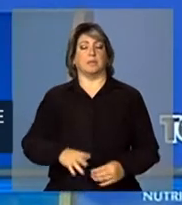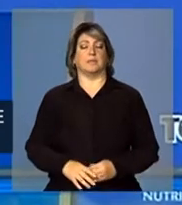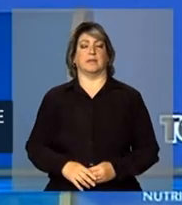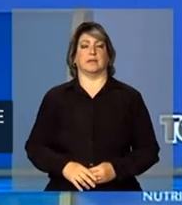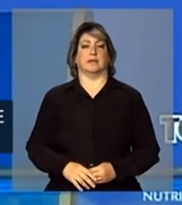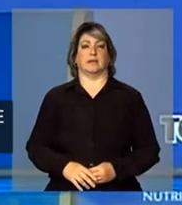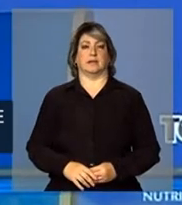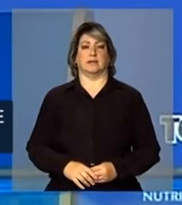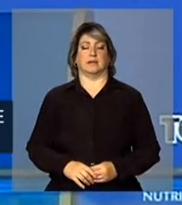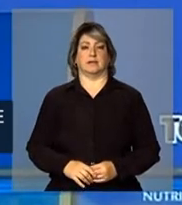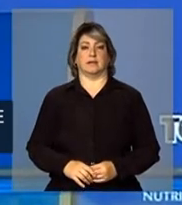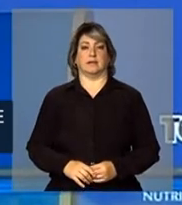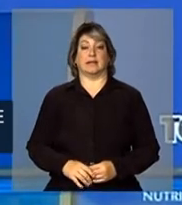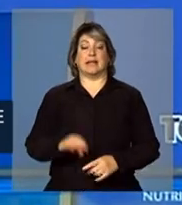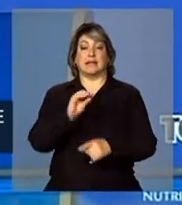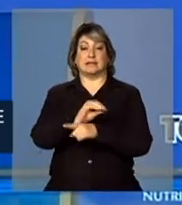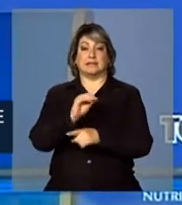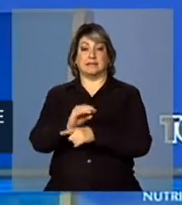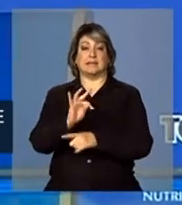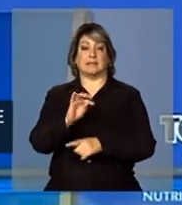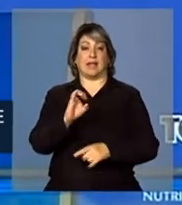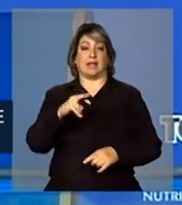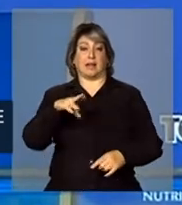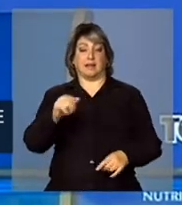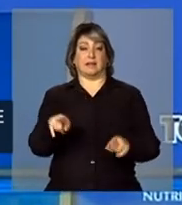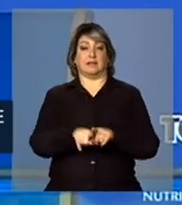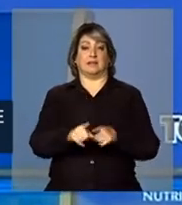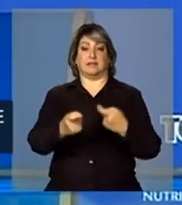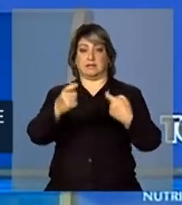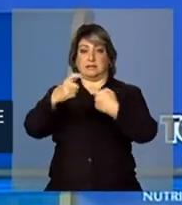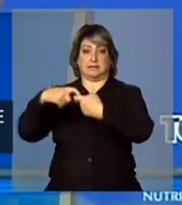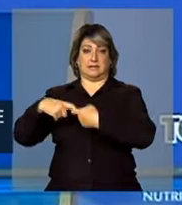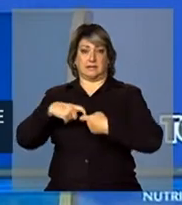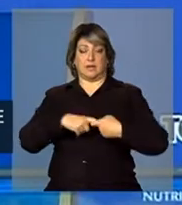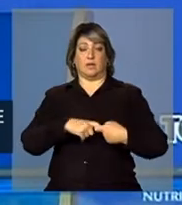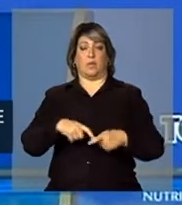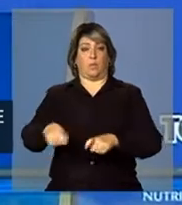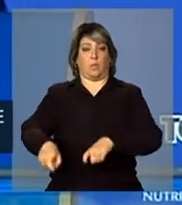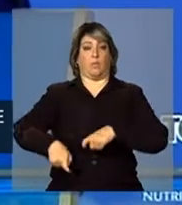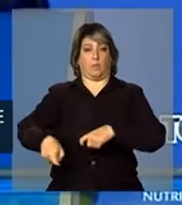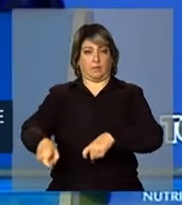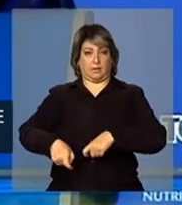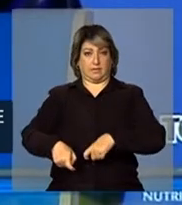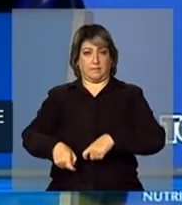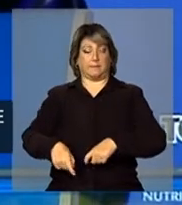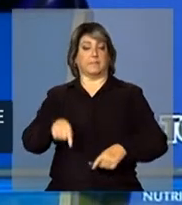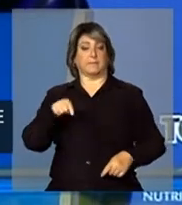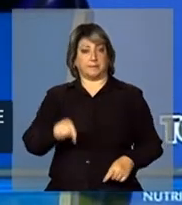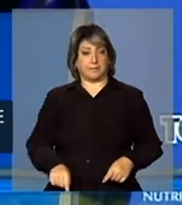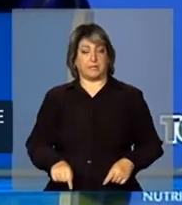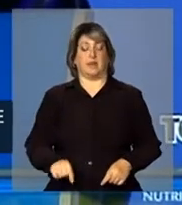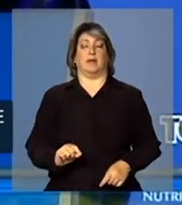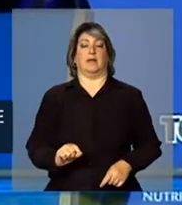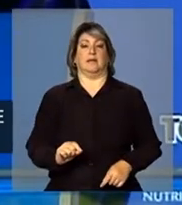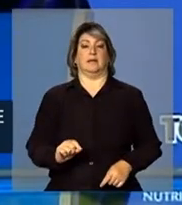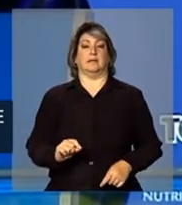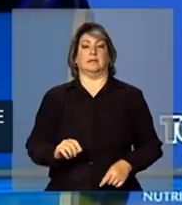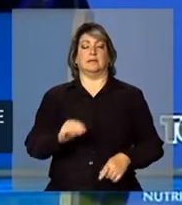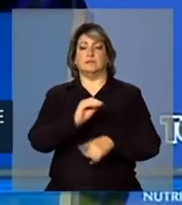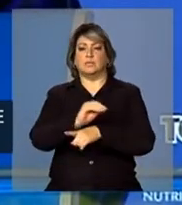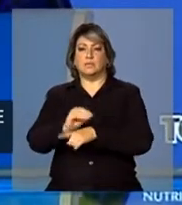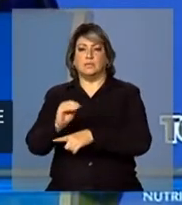da assistência técnica e extensão rural. A assistência técnica e extensão rural,